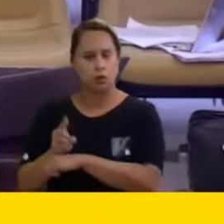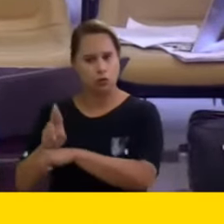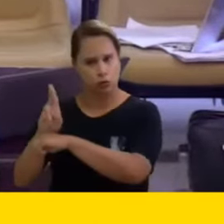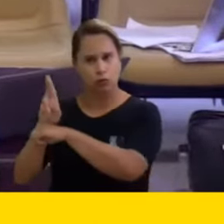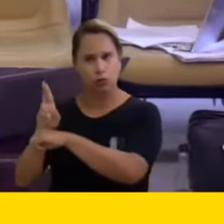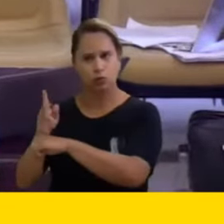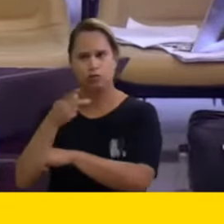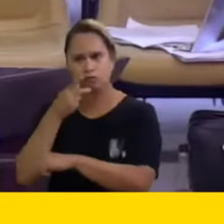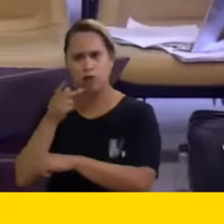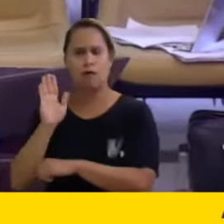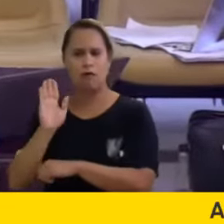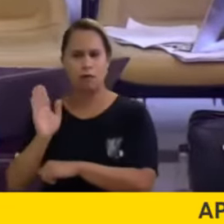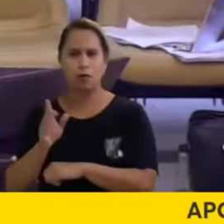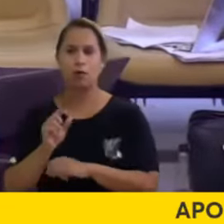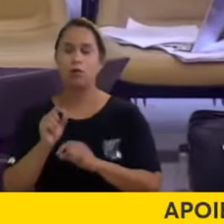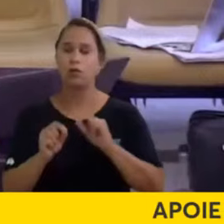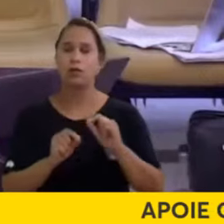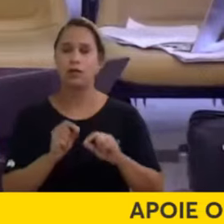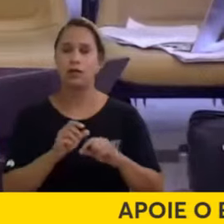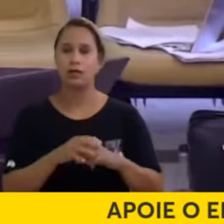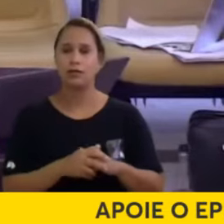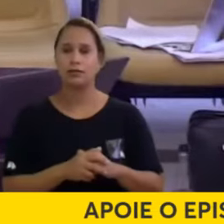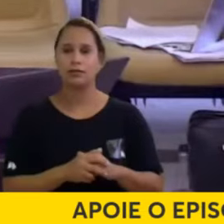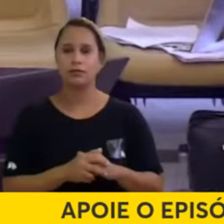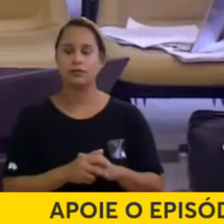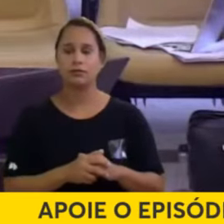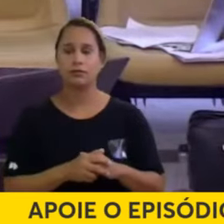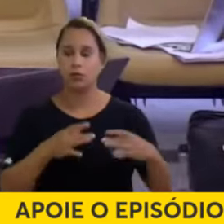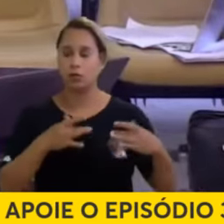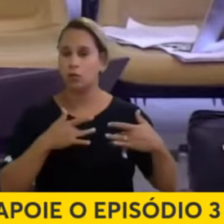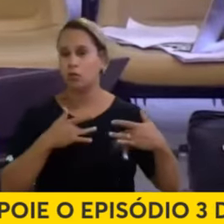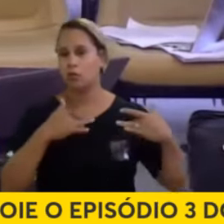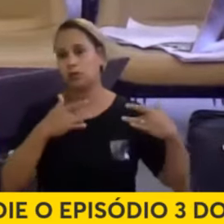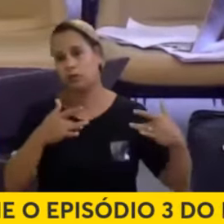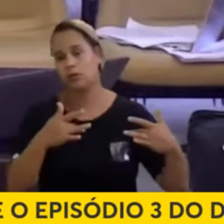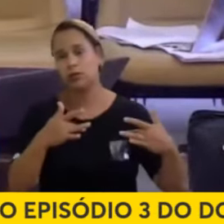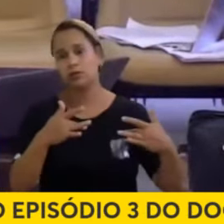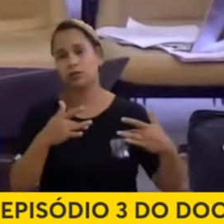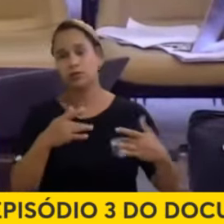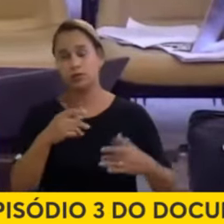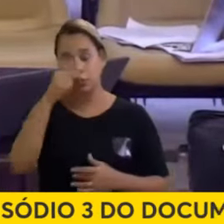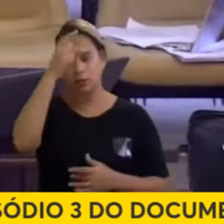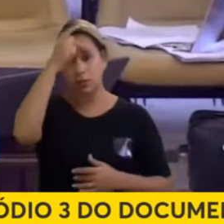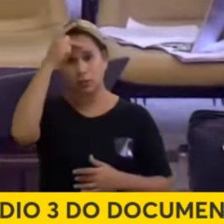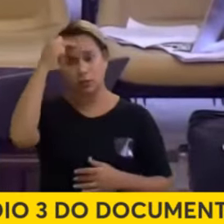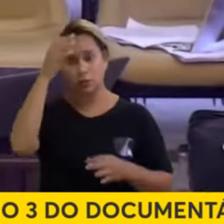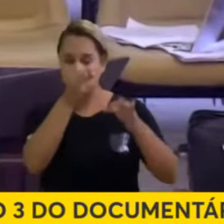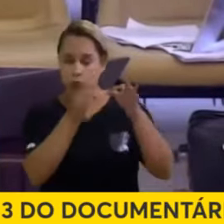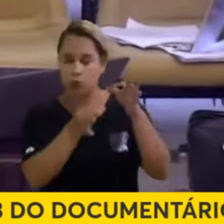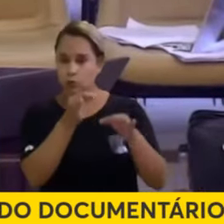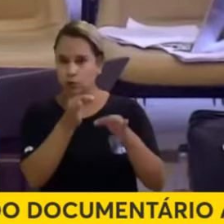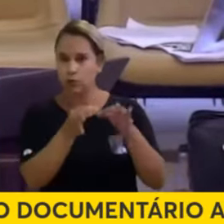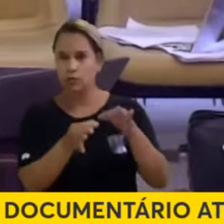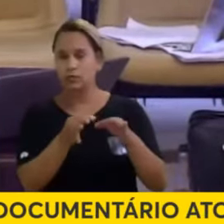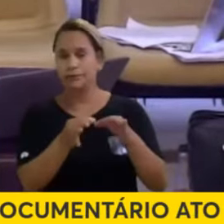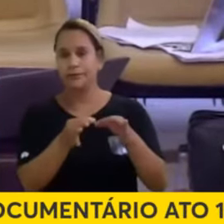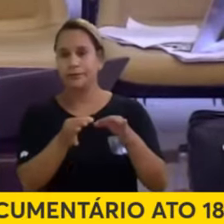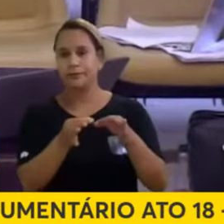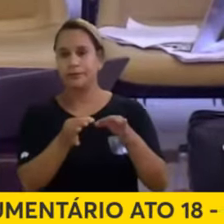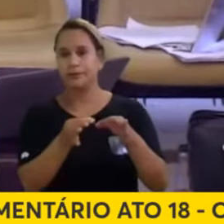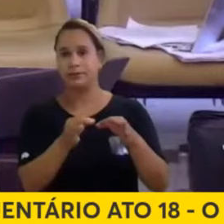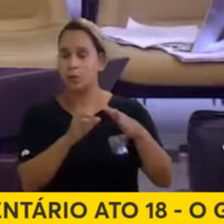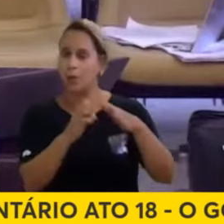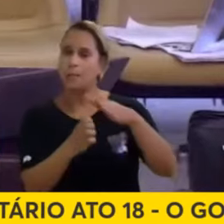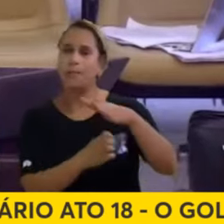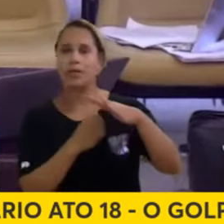tava nas nas nas alegações finais é uma doação vedada de pessoa jurídica portanto me parece que não tem nenhuma relação e eh e com o caso